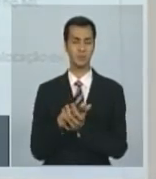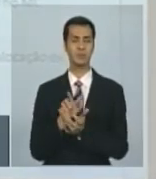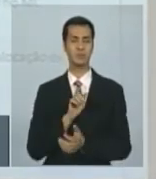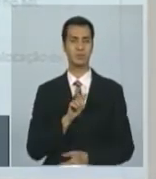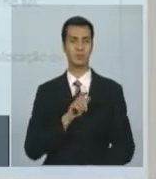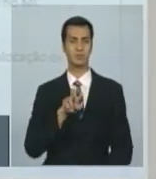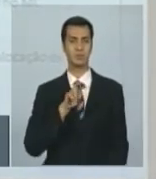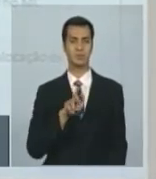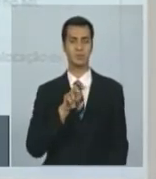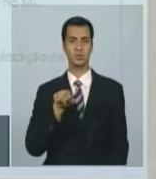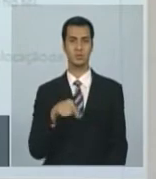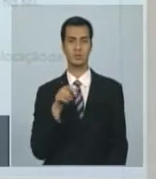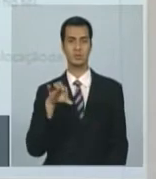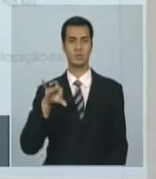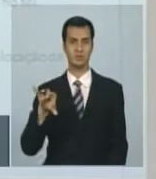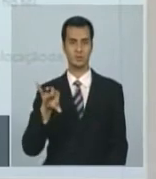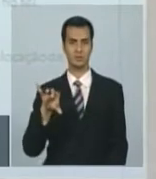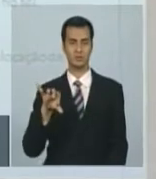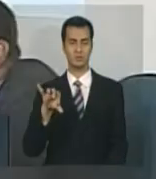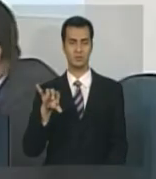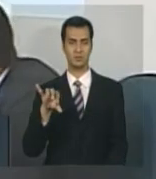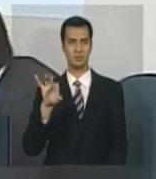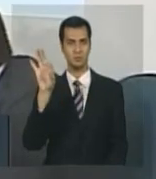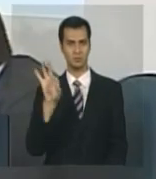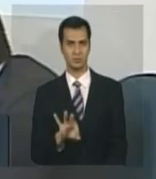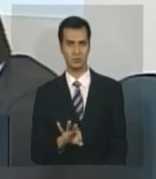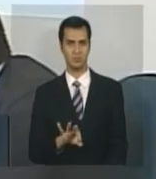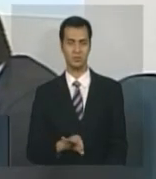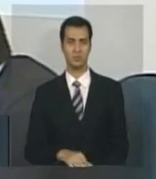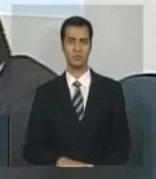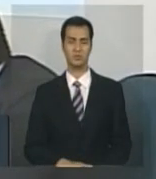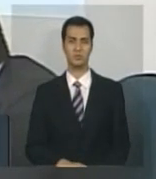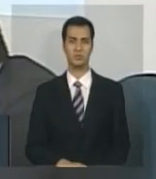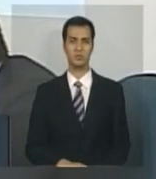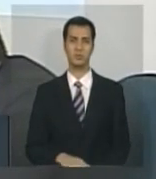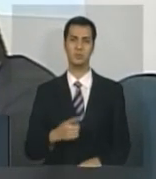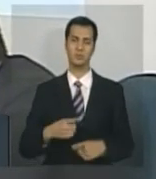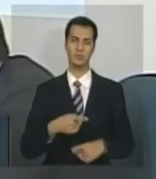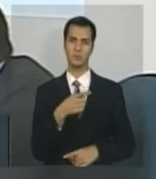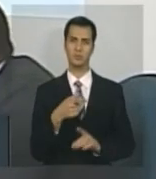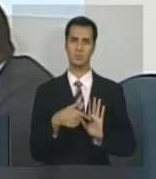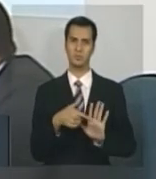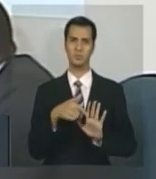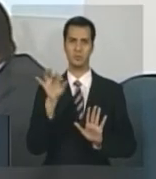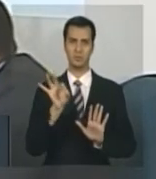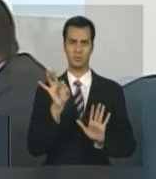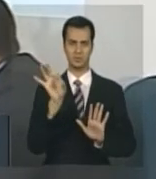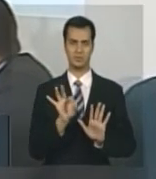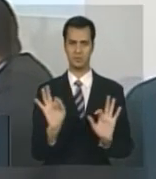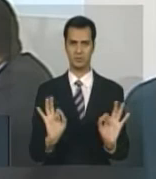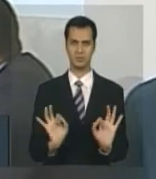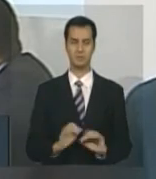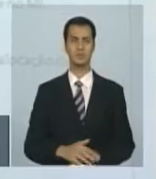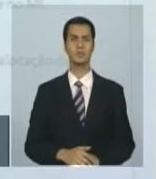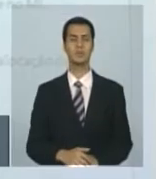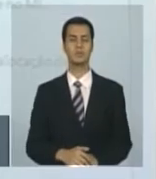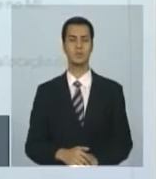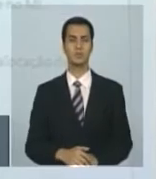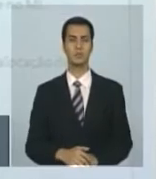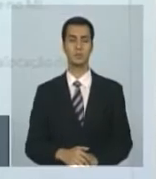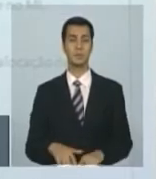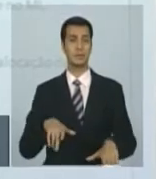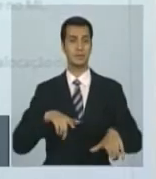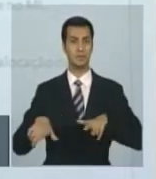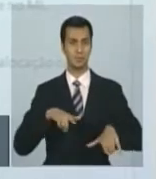5,6 dessa rubrica, né, porque não apareceu aí o percentual. As ações, como eu falei, estão lá